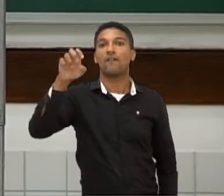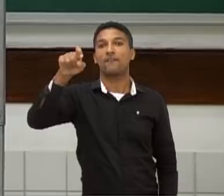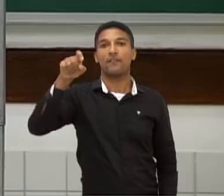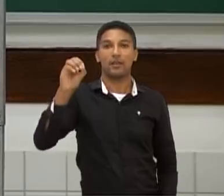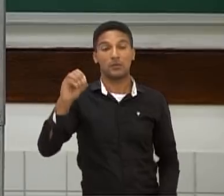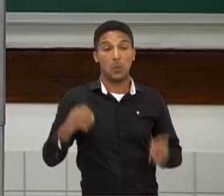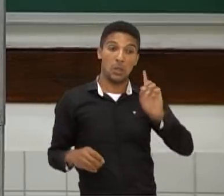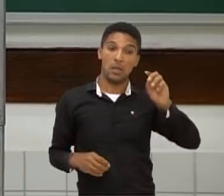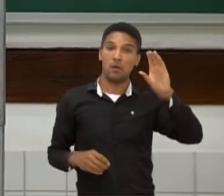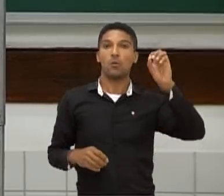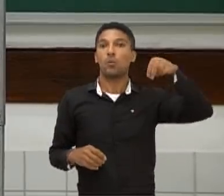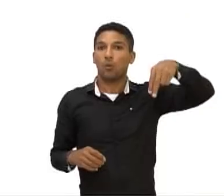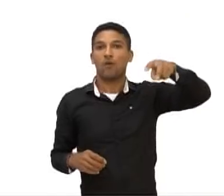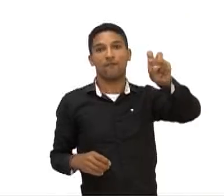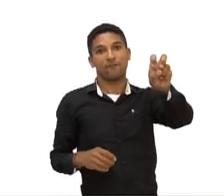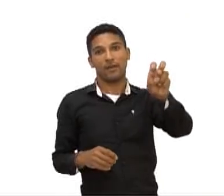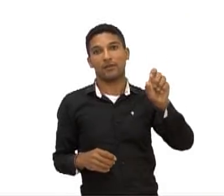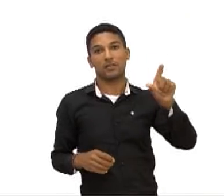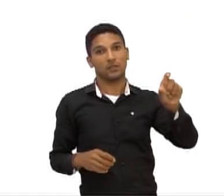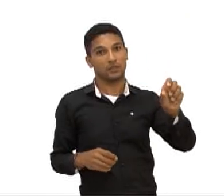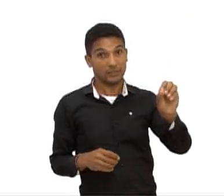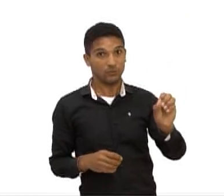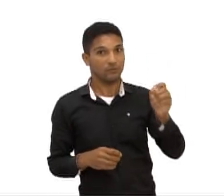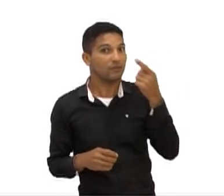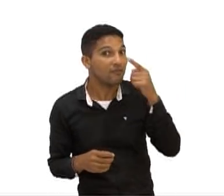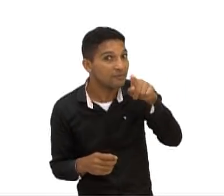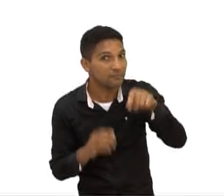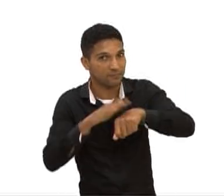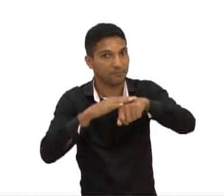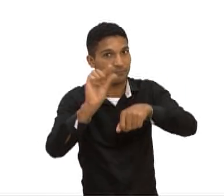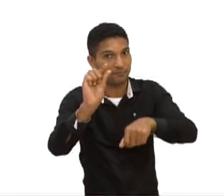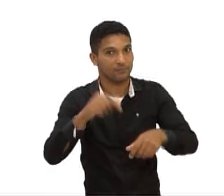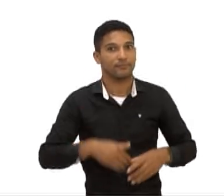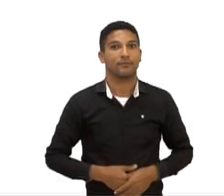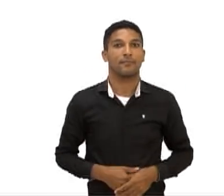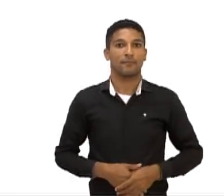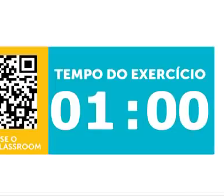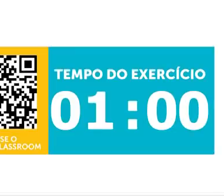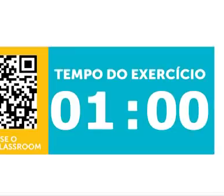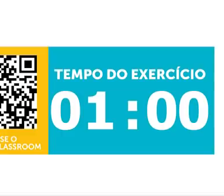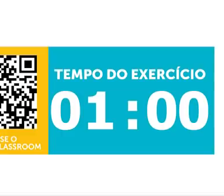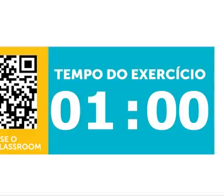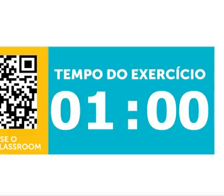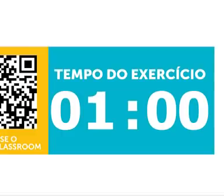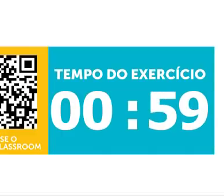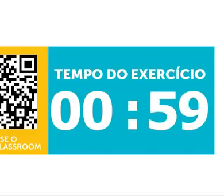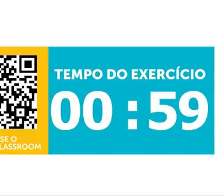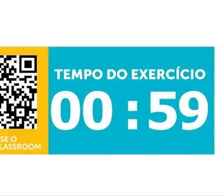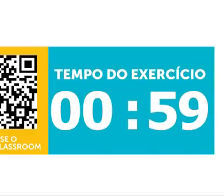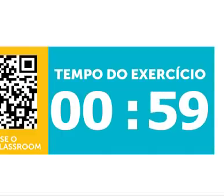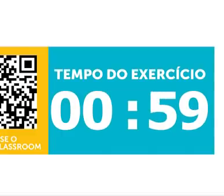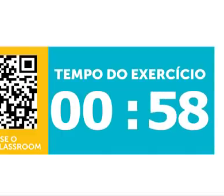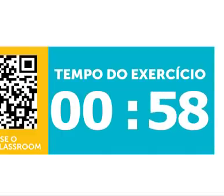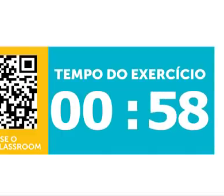tá bom? Tempinho para vocês.